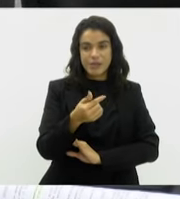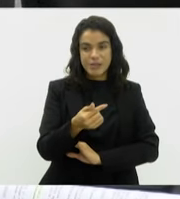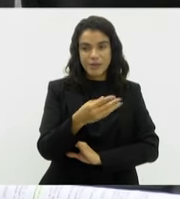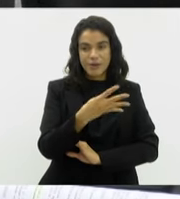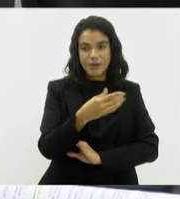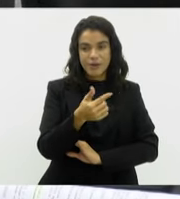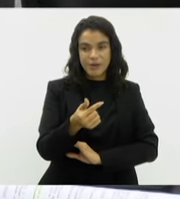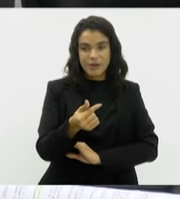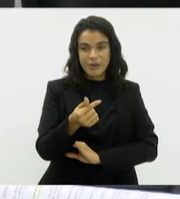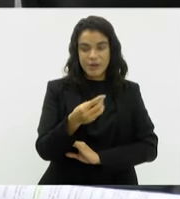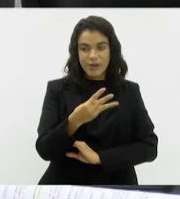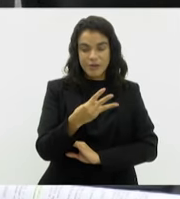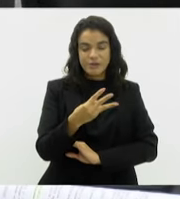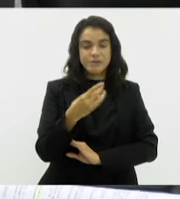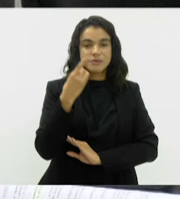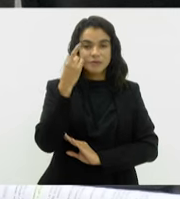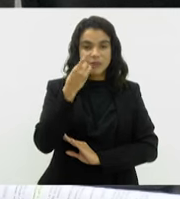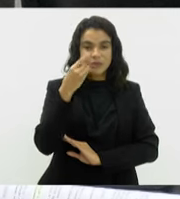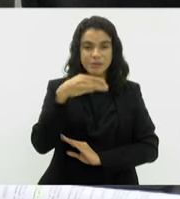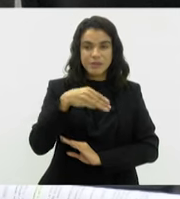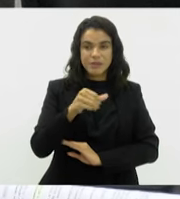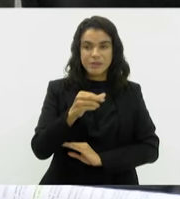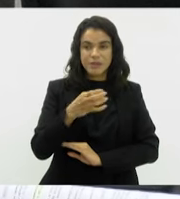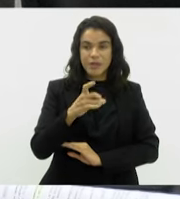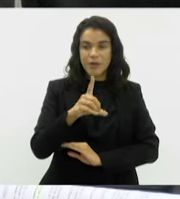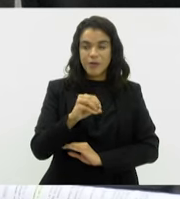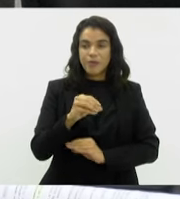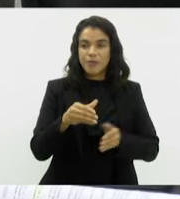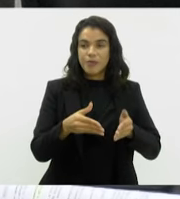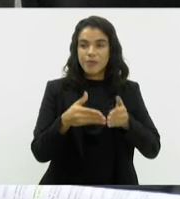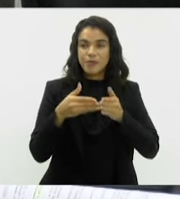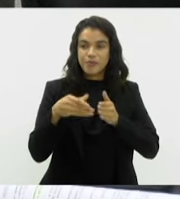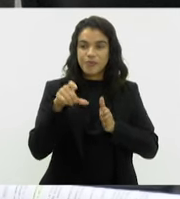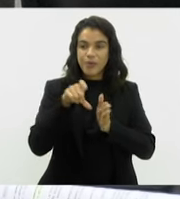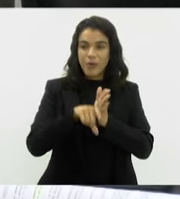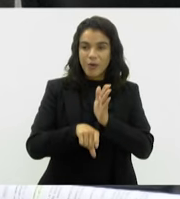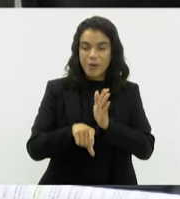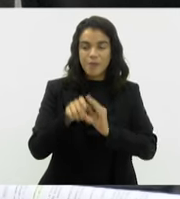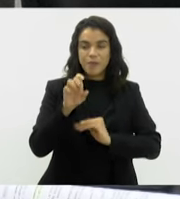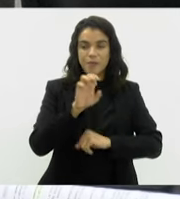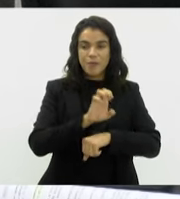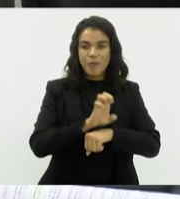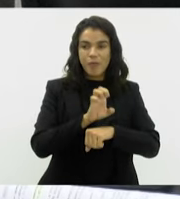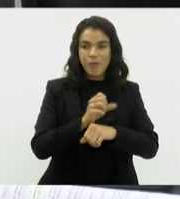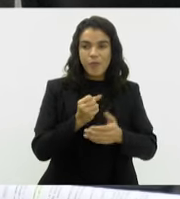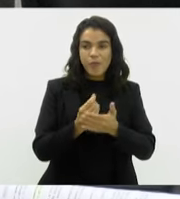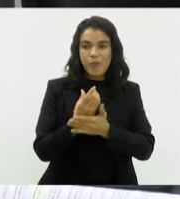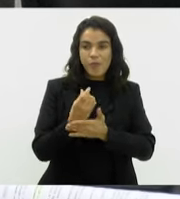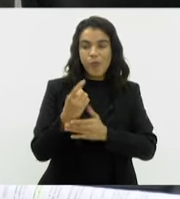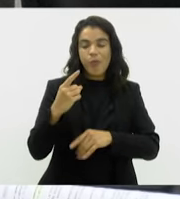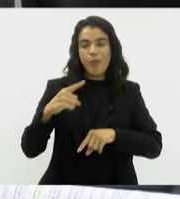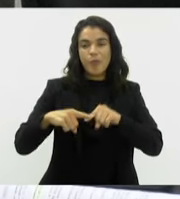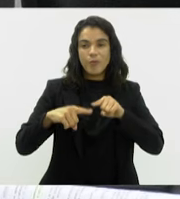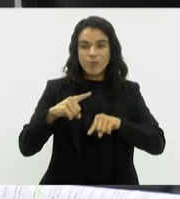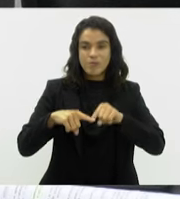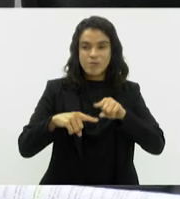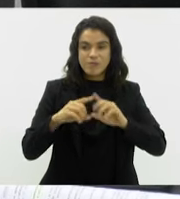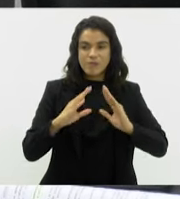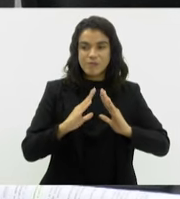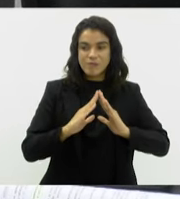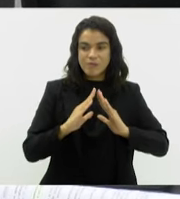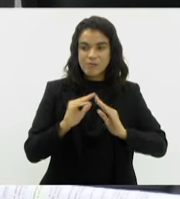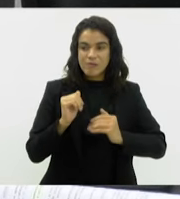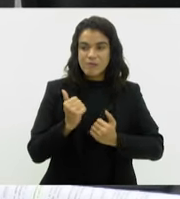21, de autoria do deputado Marcelo Dino, que dispõe sobre a isenção de tributos estaduais para aquisição de equipamentos domiciliares que auxiliem